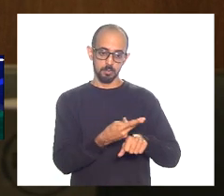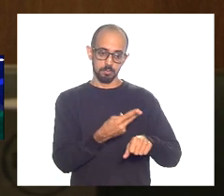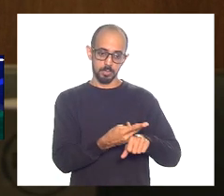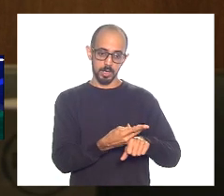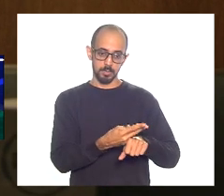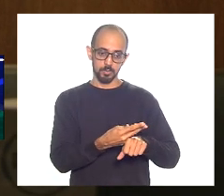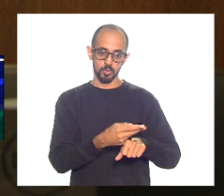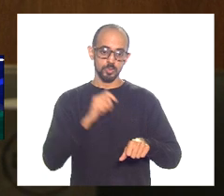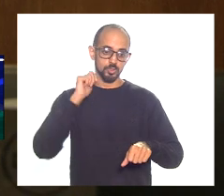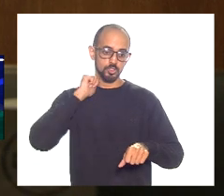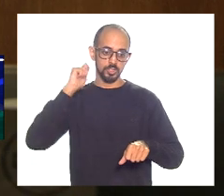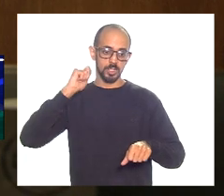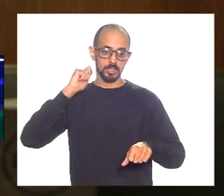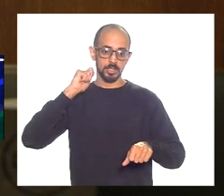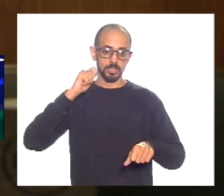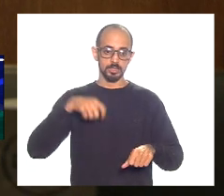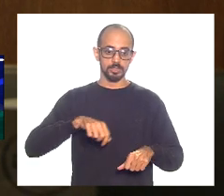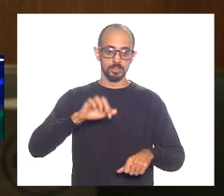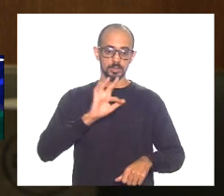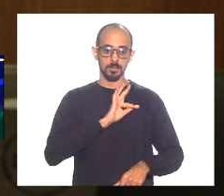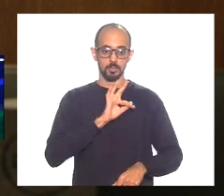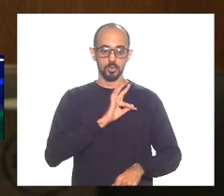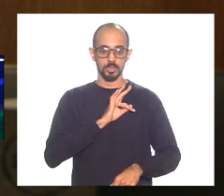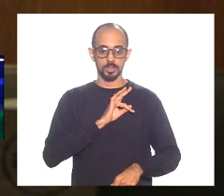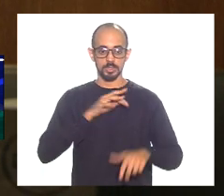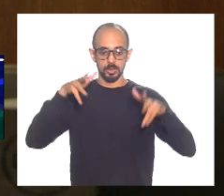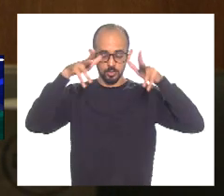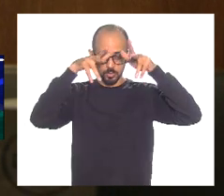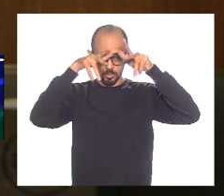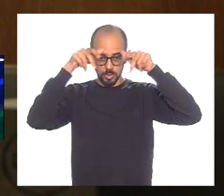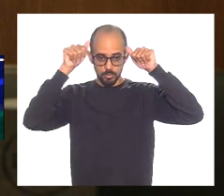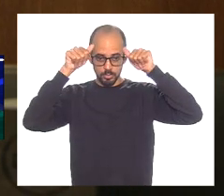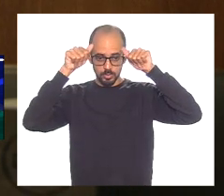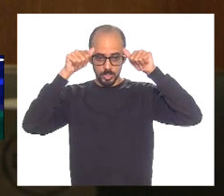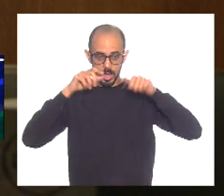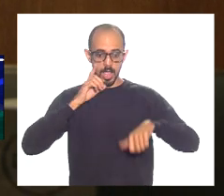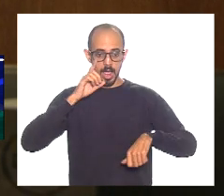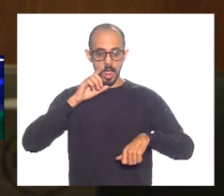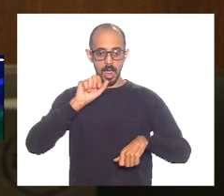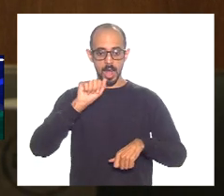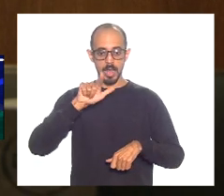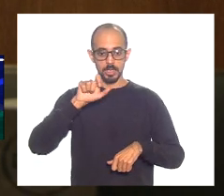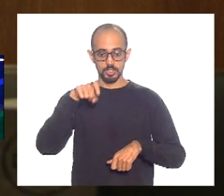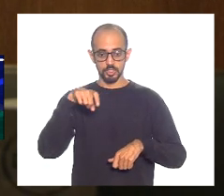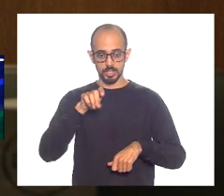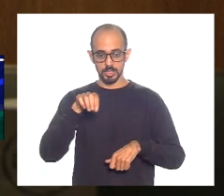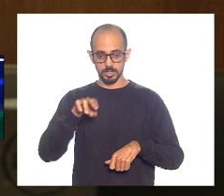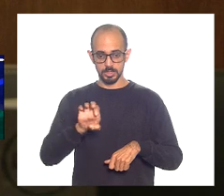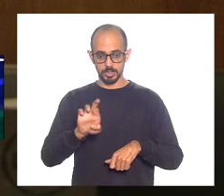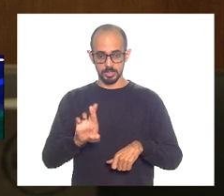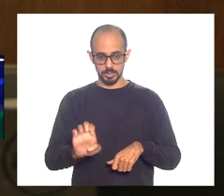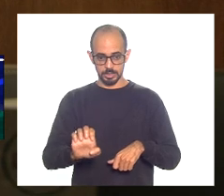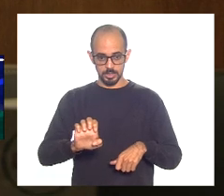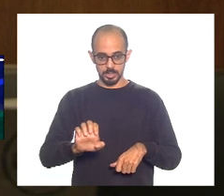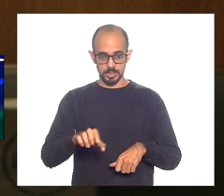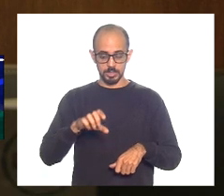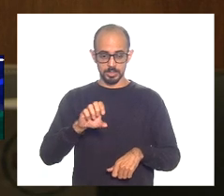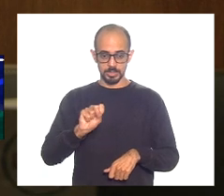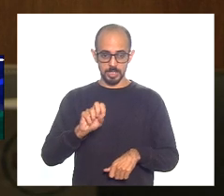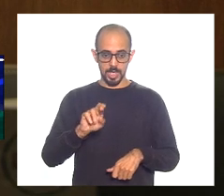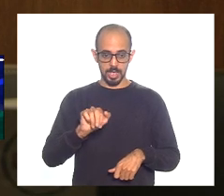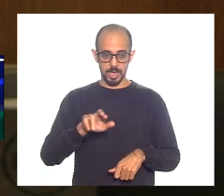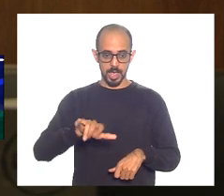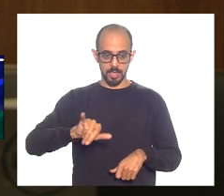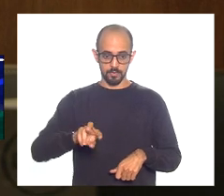ao delegado e ex-superintendente da Polícia Federal no Amazonas, delegado Alexandre da Silva Saraiva. Pendendo de pareceres das comissões de normas